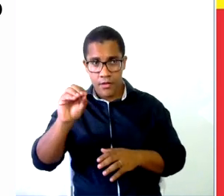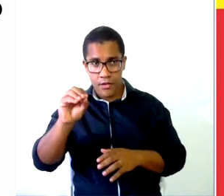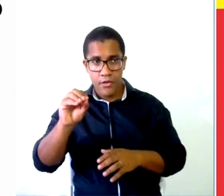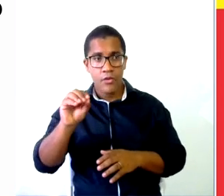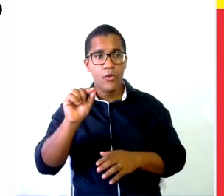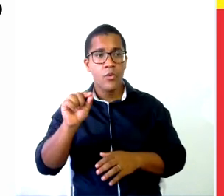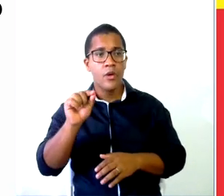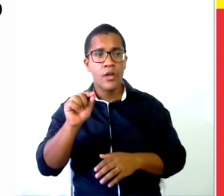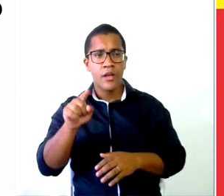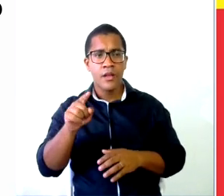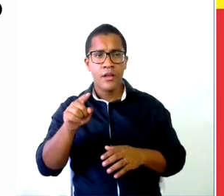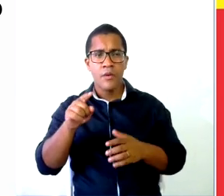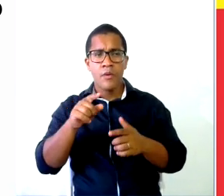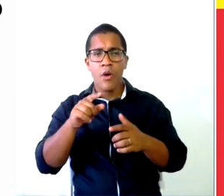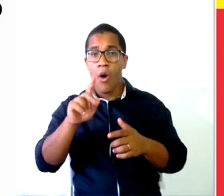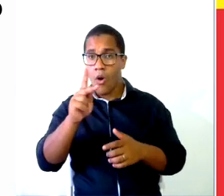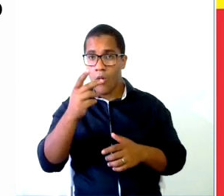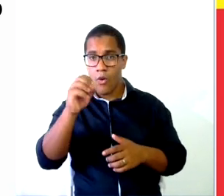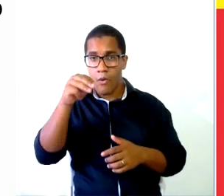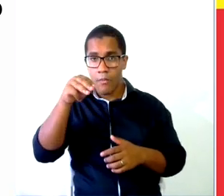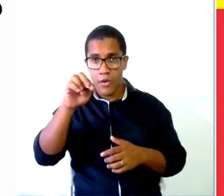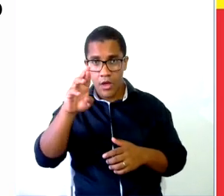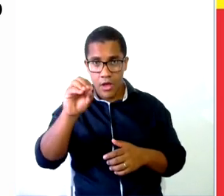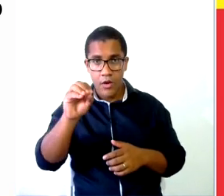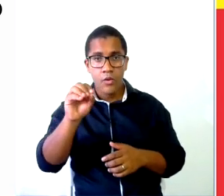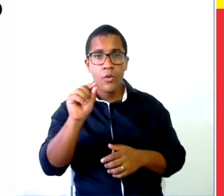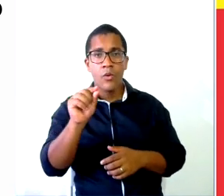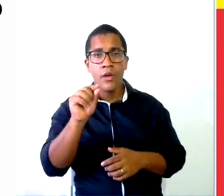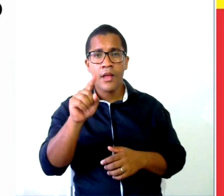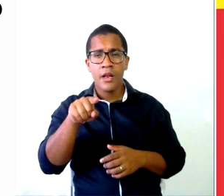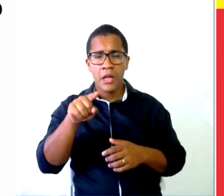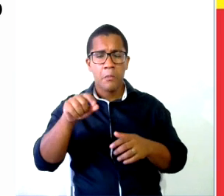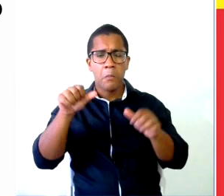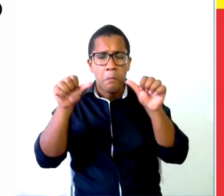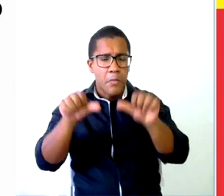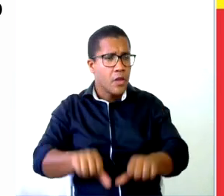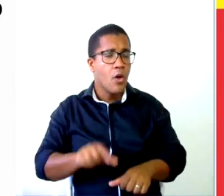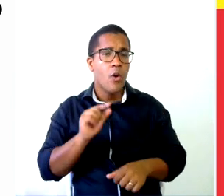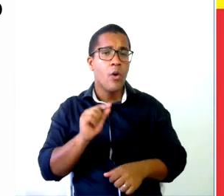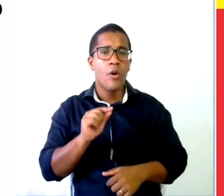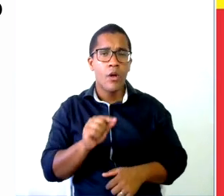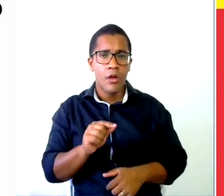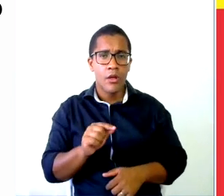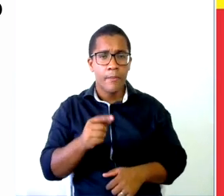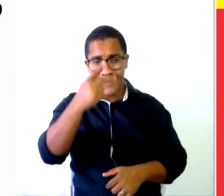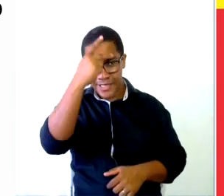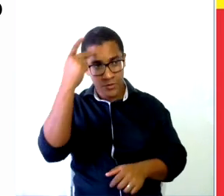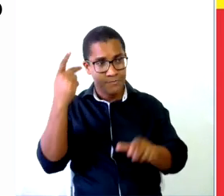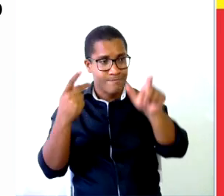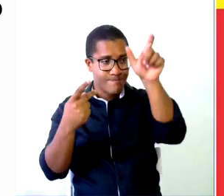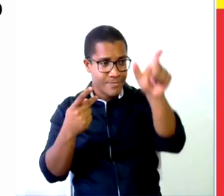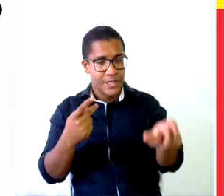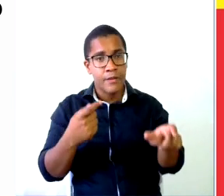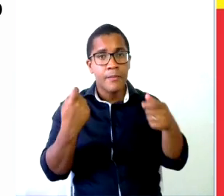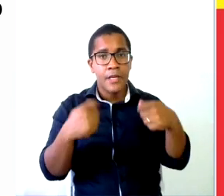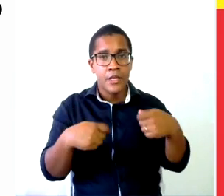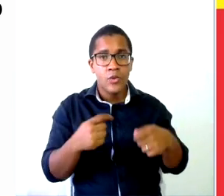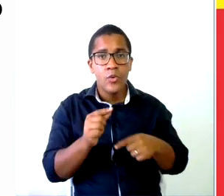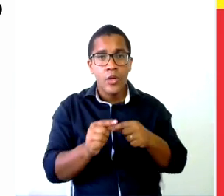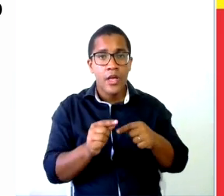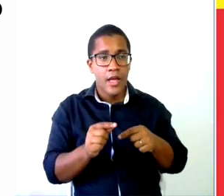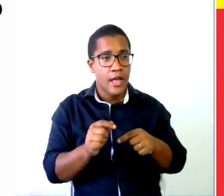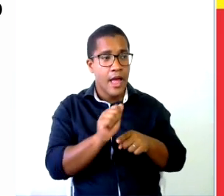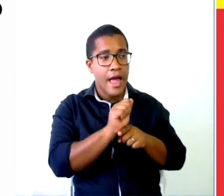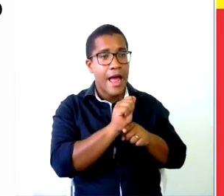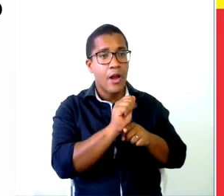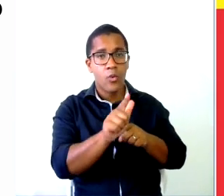a pior das condições era a de quem tinha que alugar o